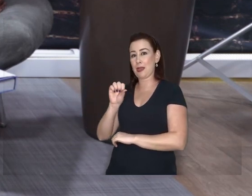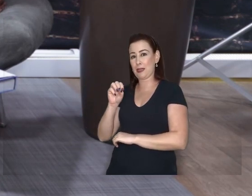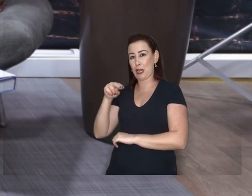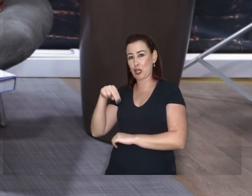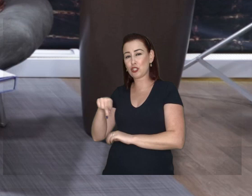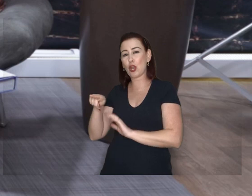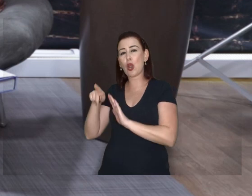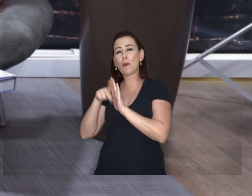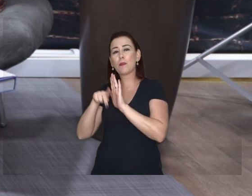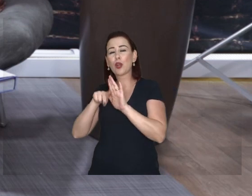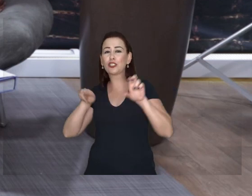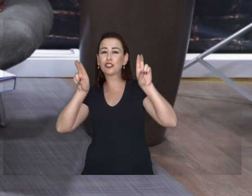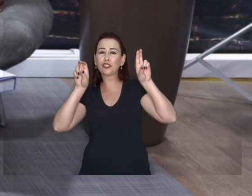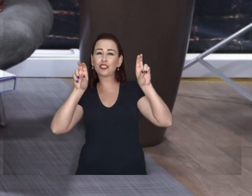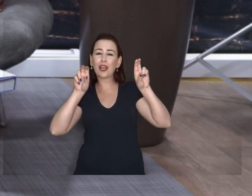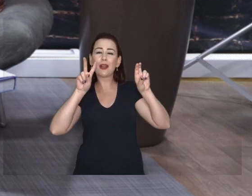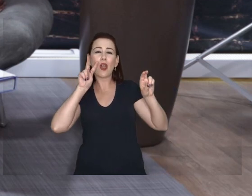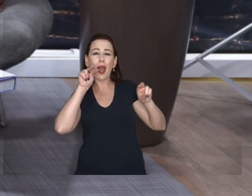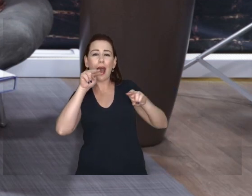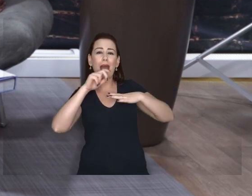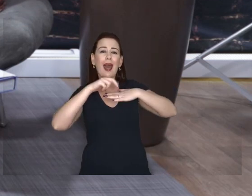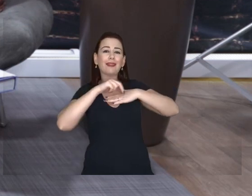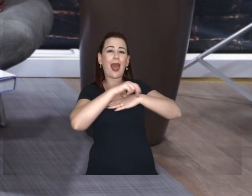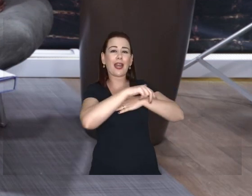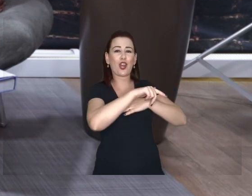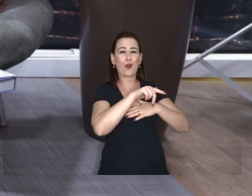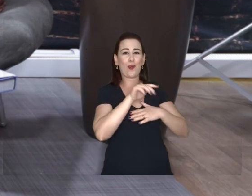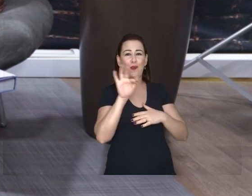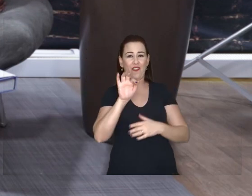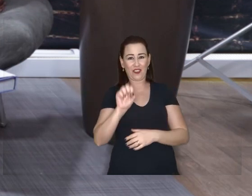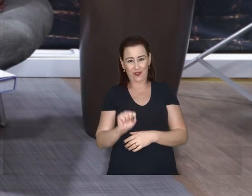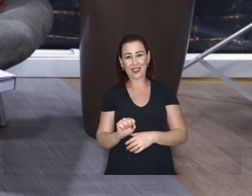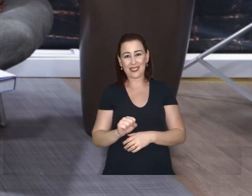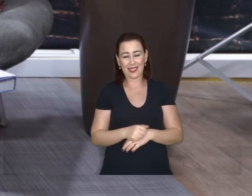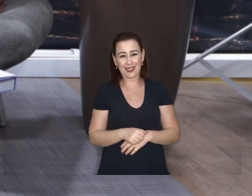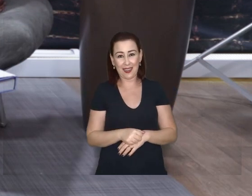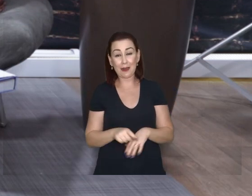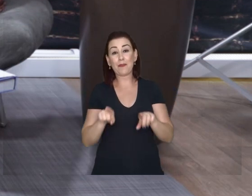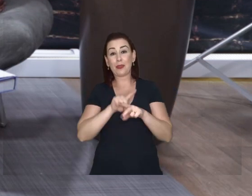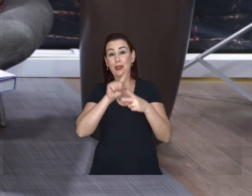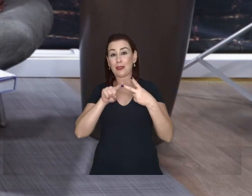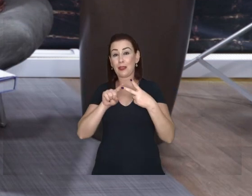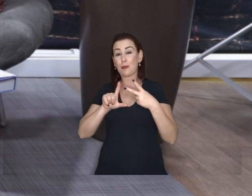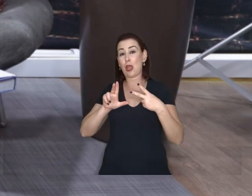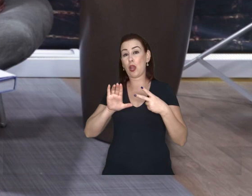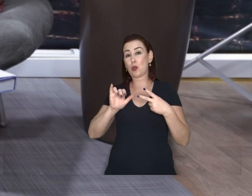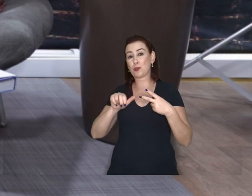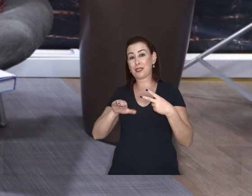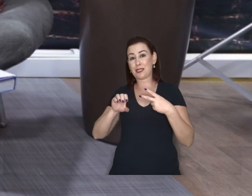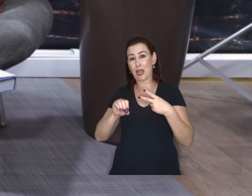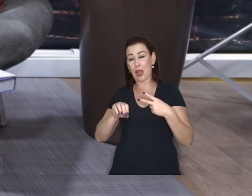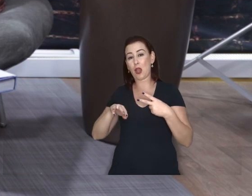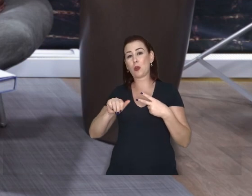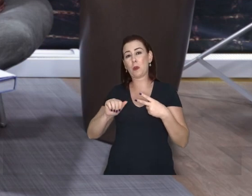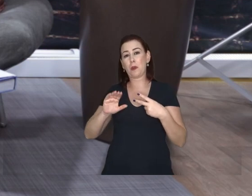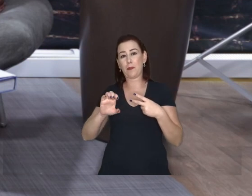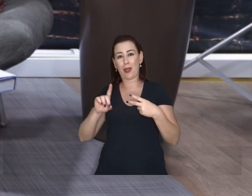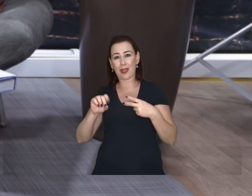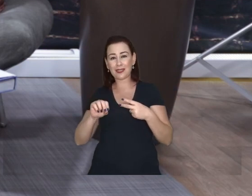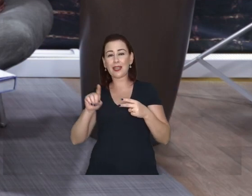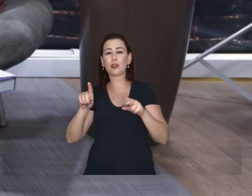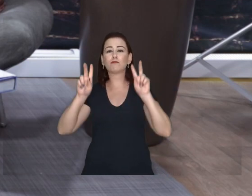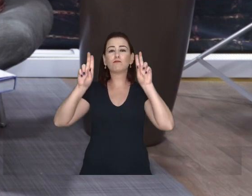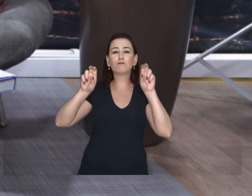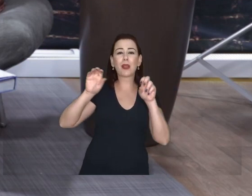projeto Um Olhar Andarilho sobre a Arte Feirense. E também imagens do fotógrafo Luciano Macedo, com o projeto Arte